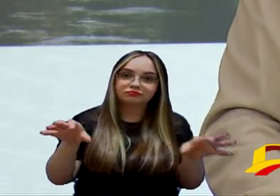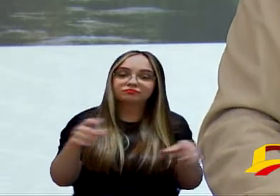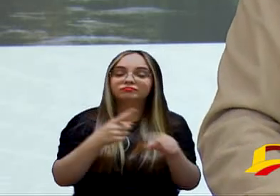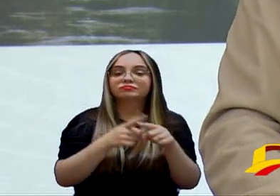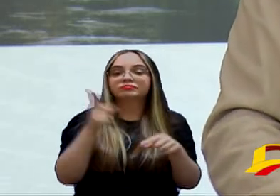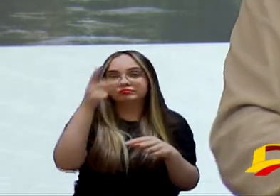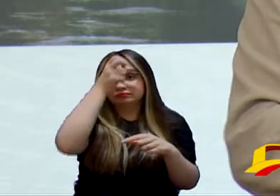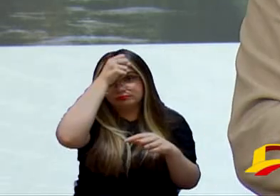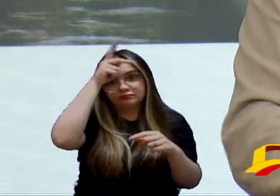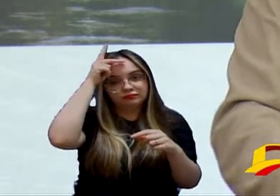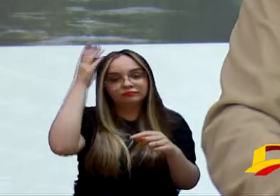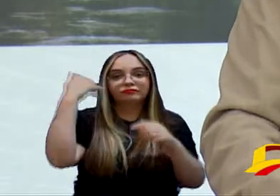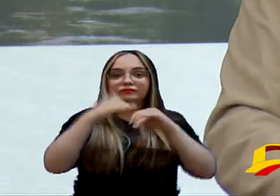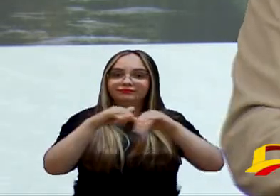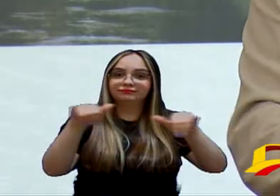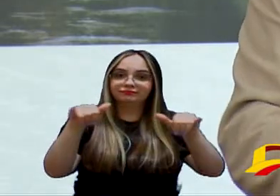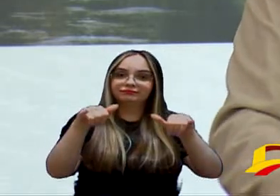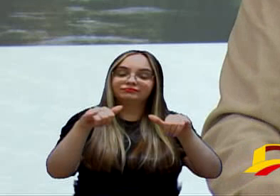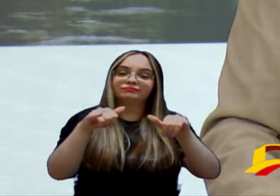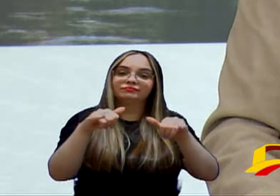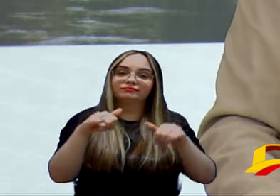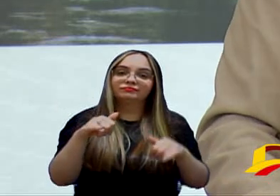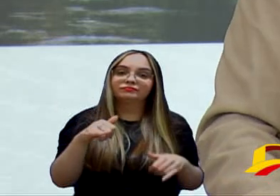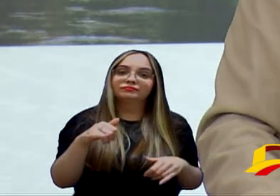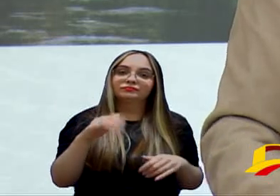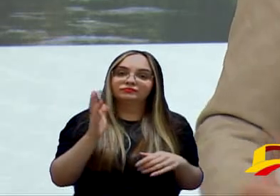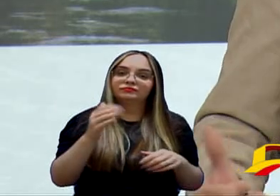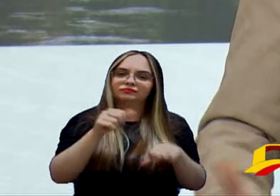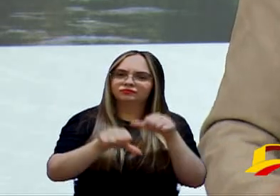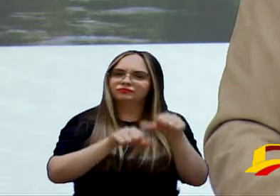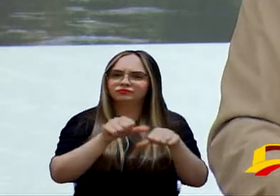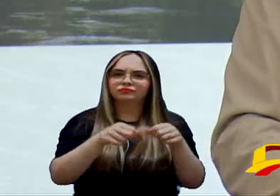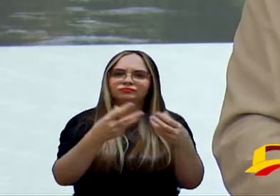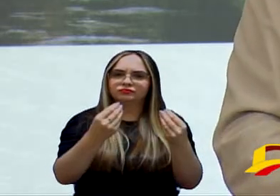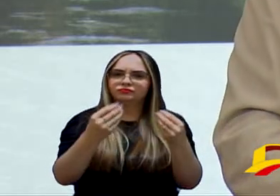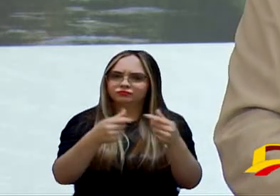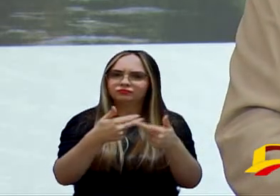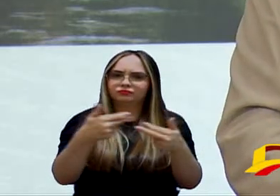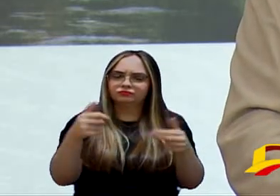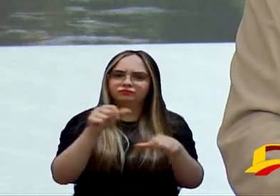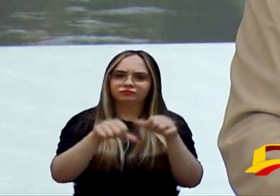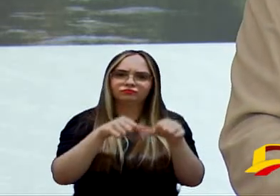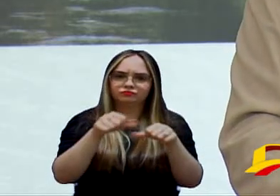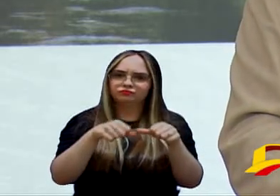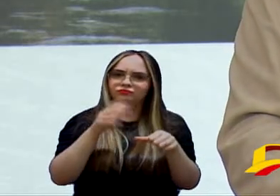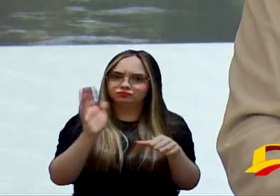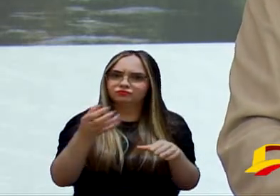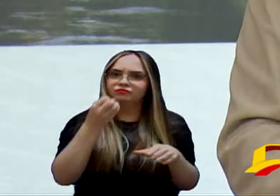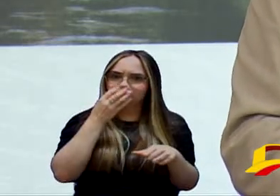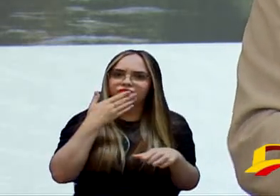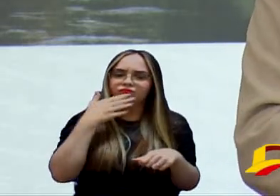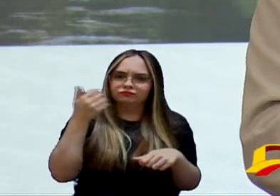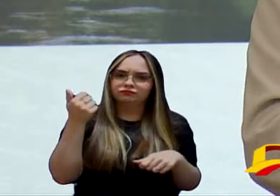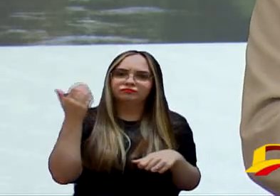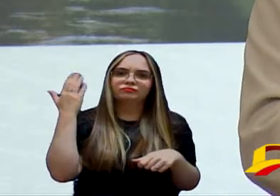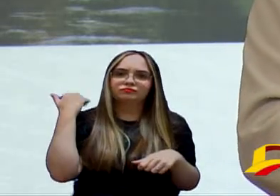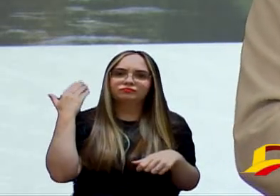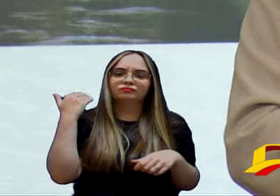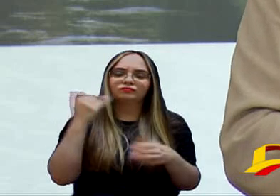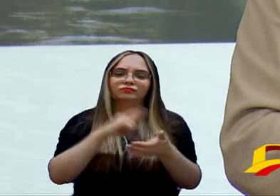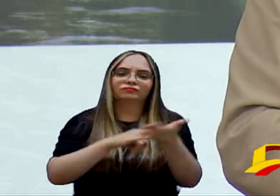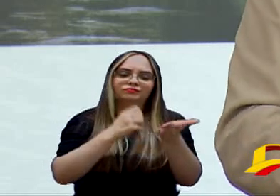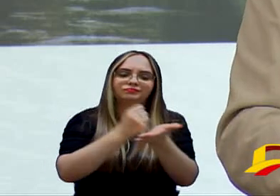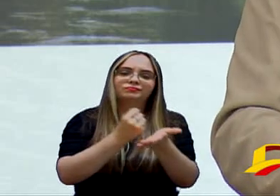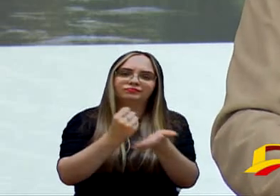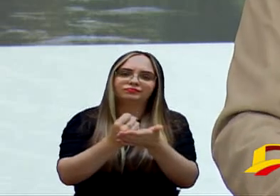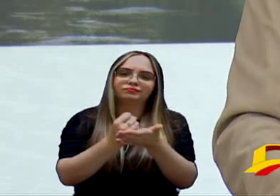anunciou a revitalização tá acontecendo na cidade já melhorou como presidente Cláudio tava falando a gente tava com contrato